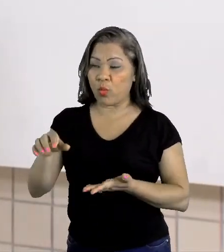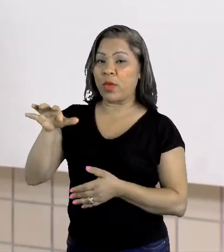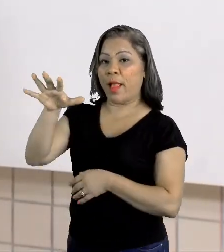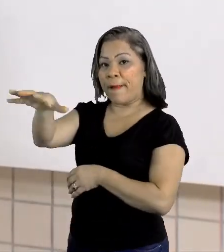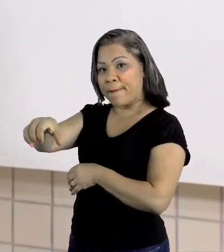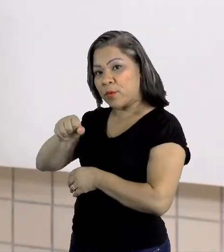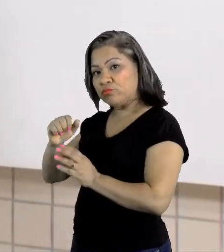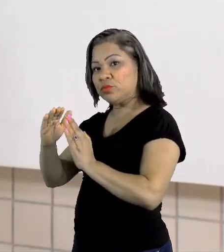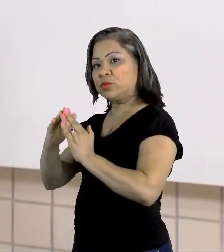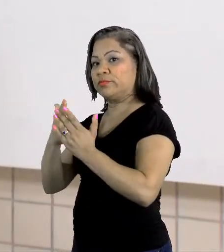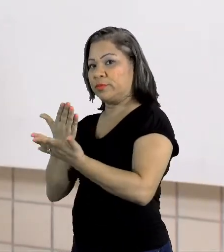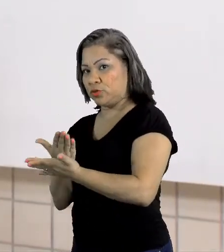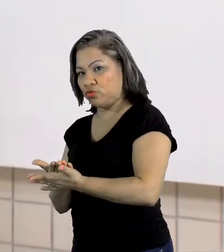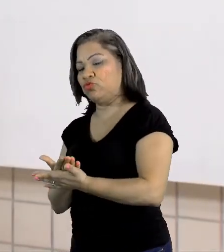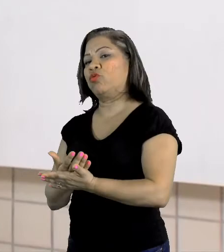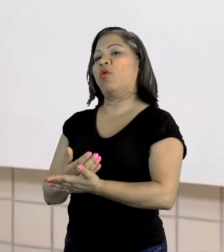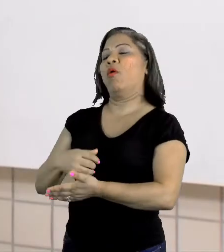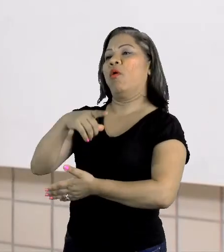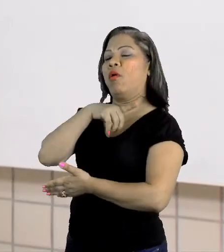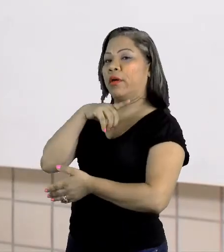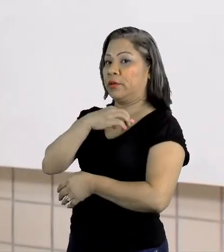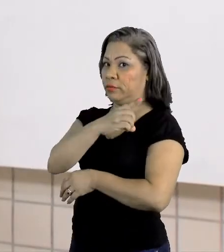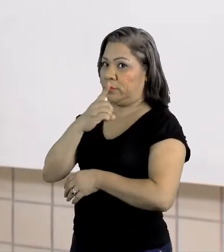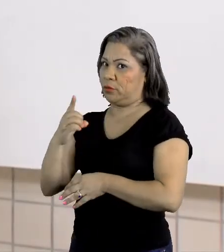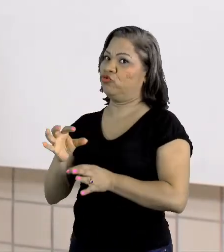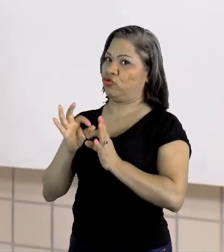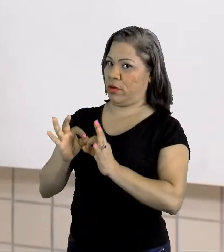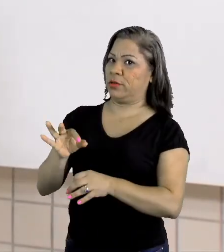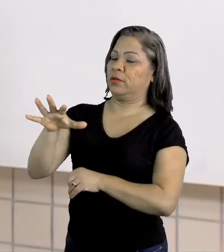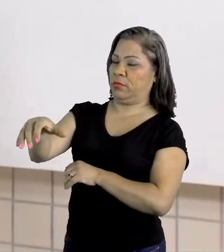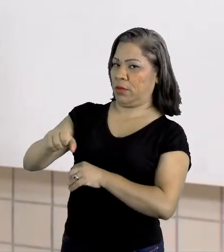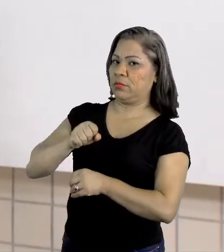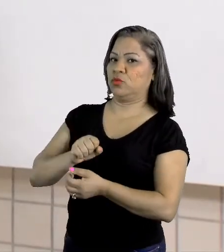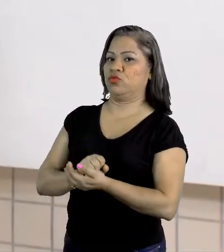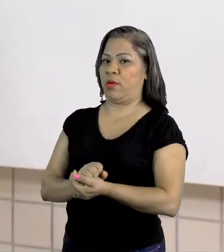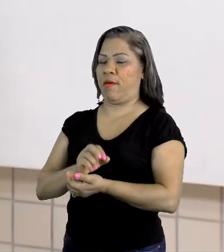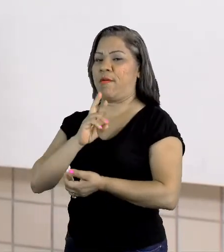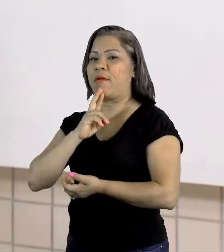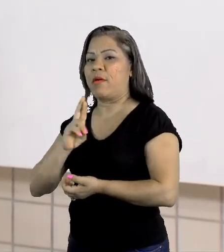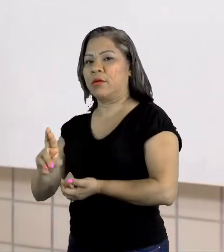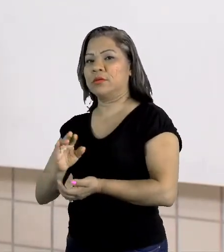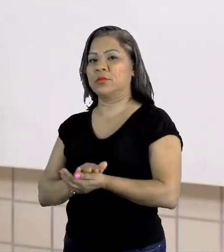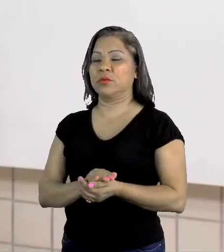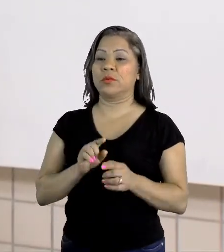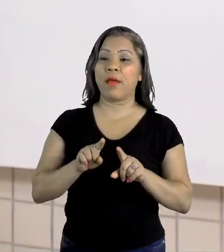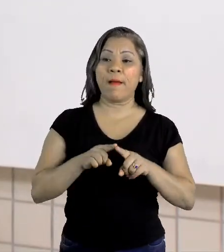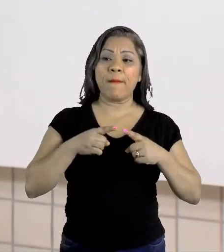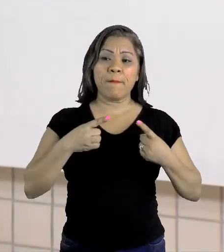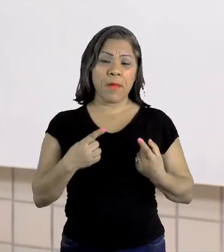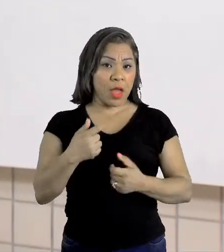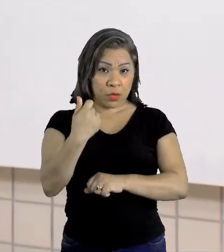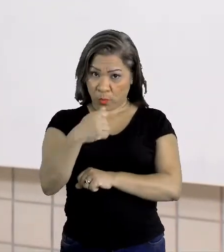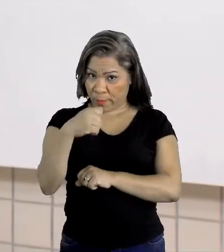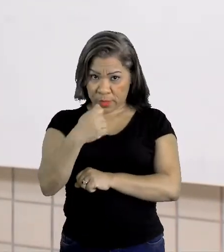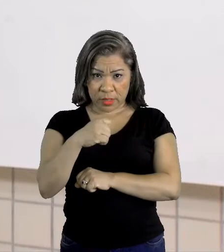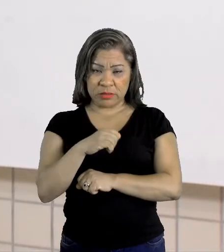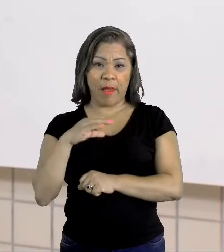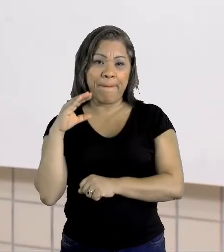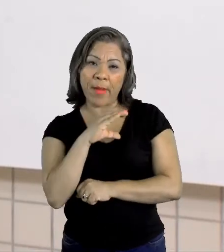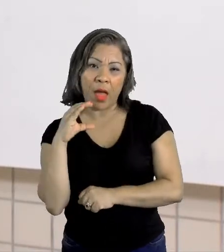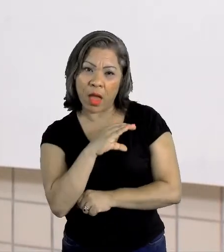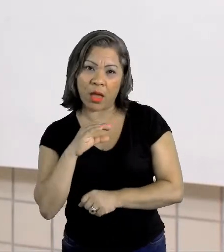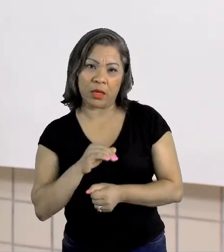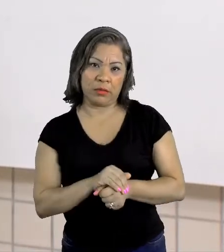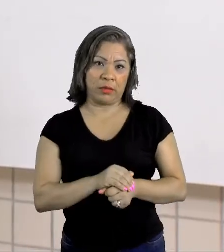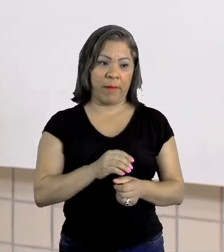sua escola, que também tem data certa para buscar, e poder responder, mas sem pressa, para não ter muito